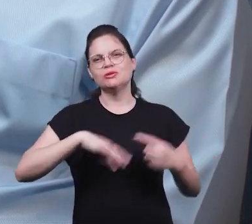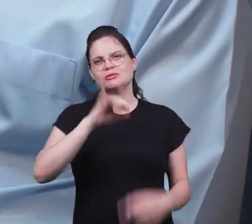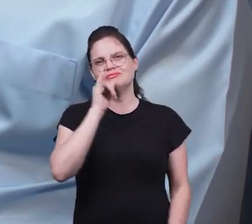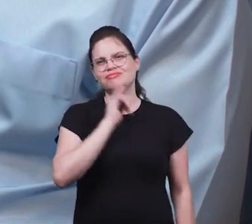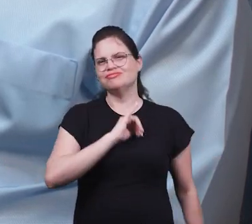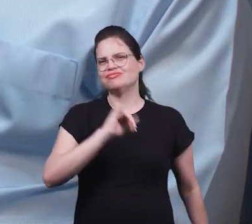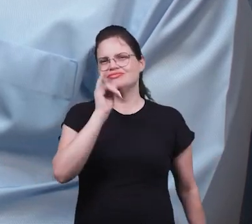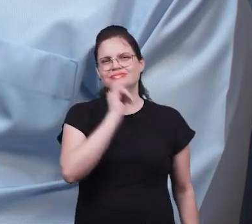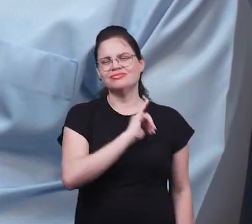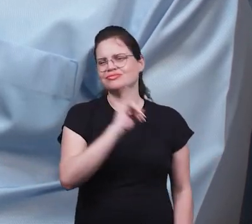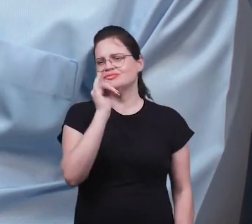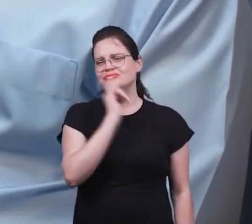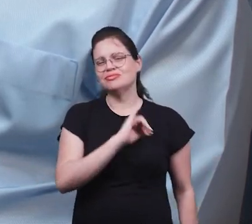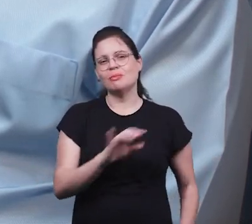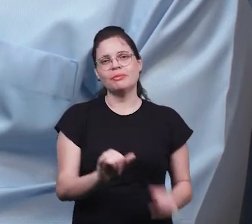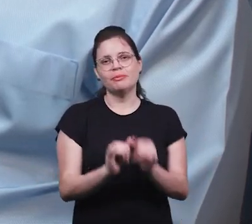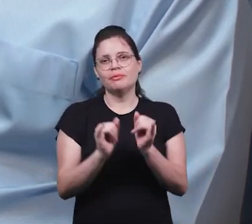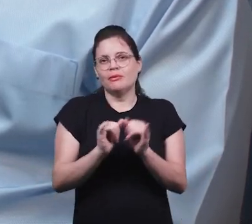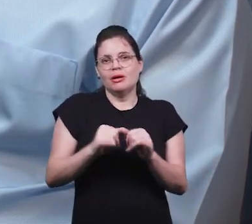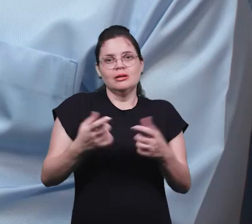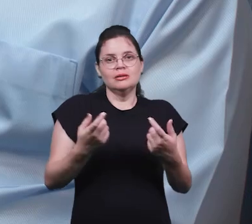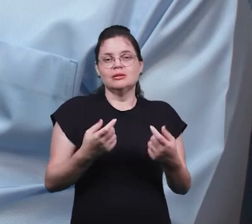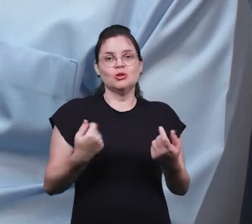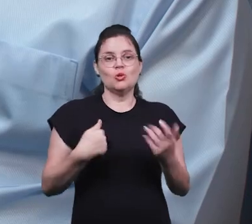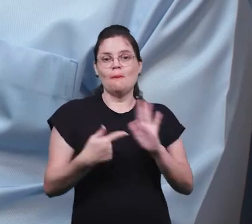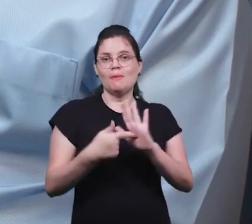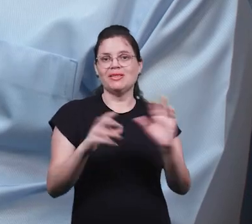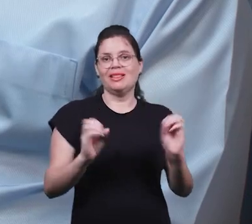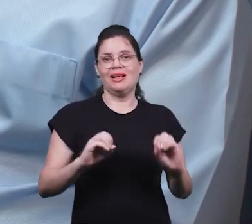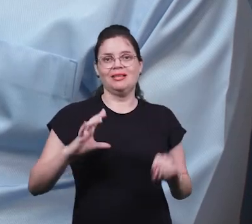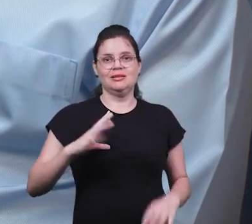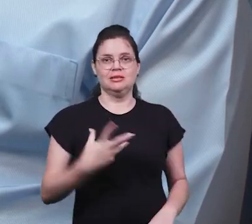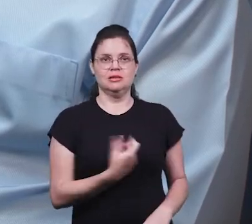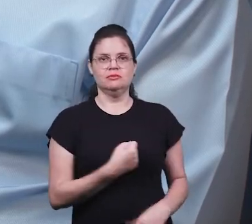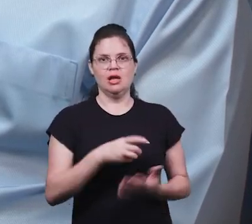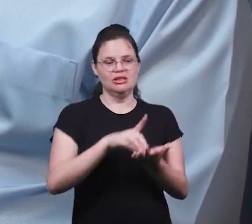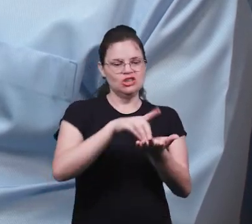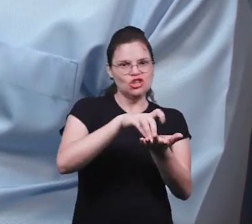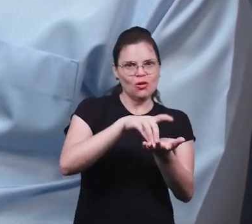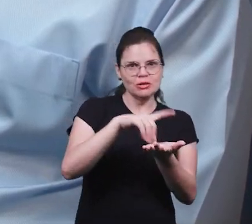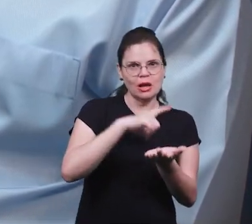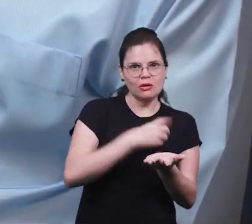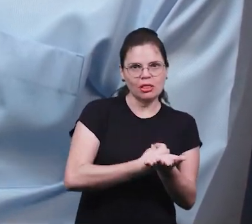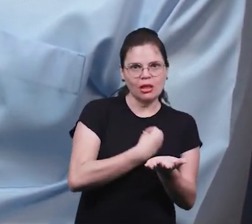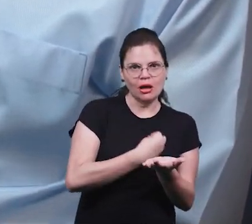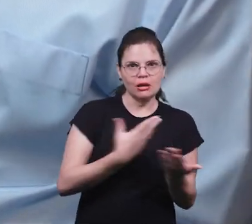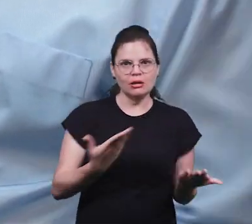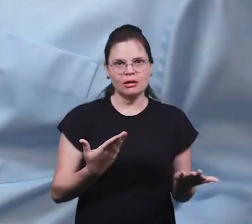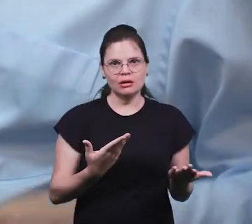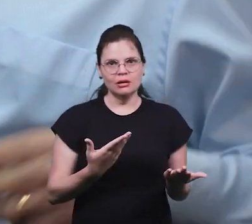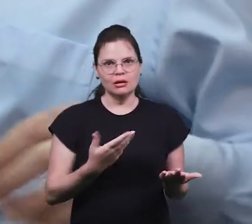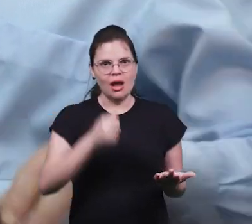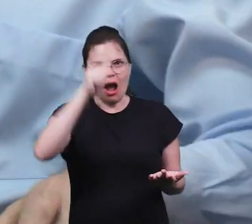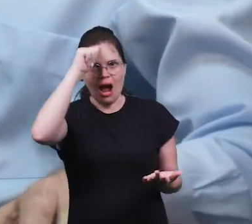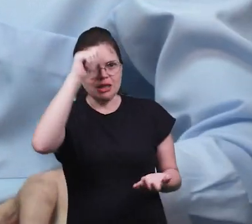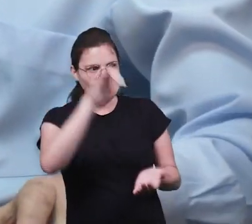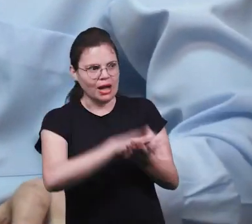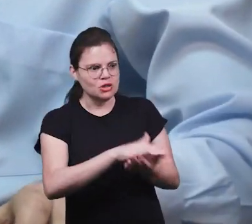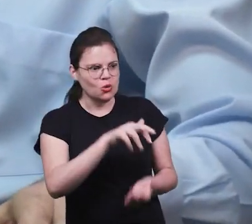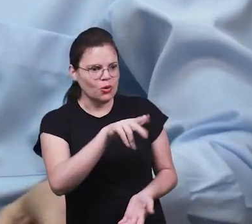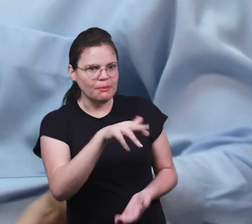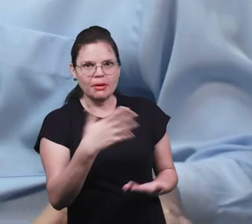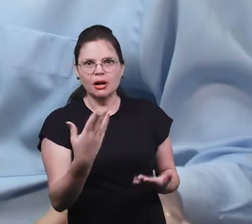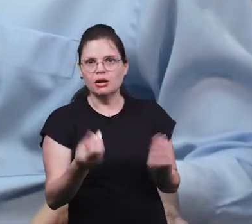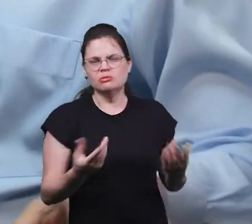nenhuma diferença para a salvação do homem. Muito bom. O dinossauro existiu ou não existiu? Você acredita que existiu? Se não existiu, tá, tudo bem, eu acredito que o